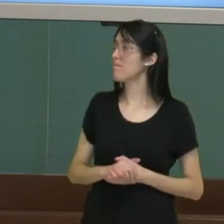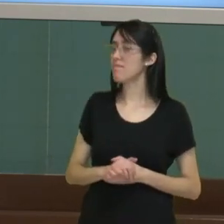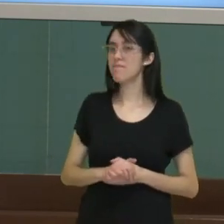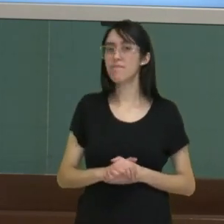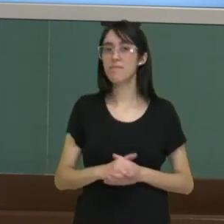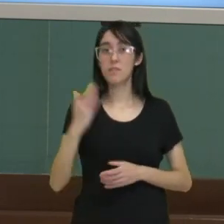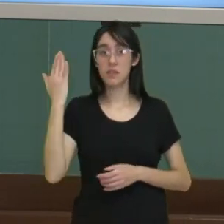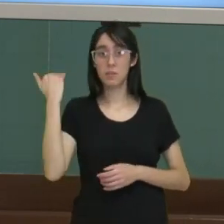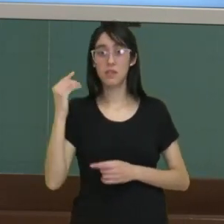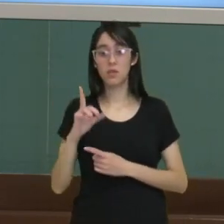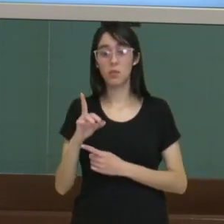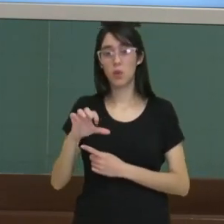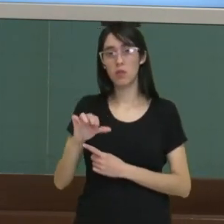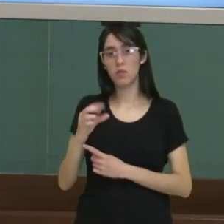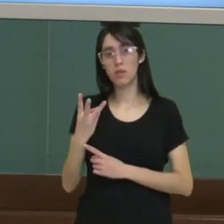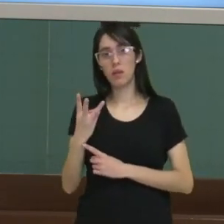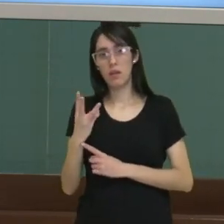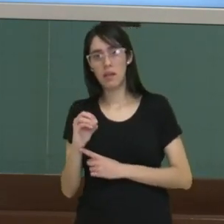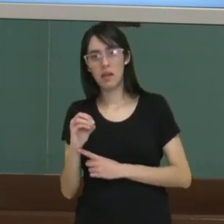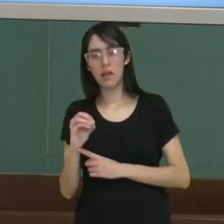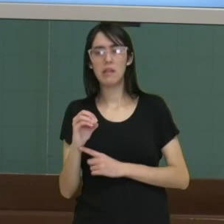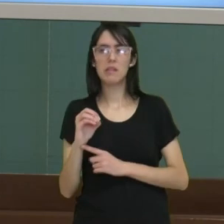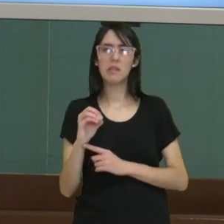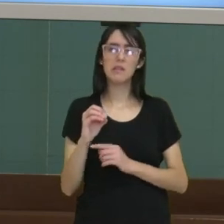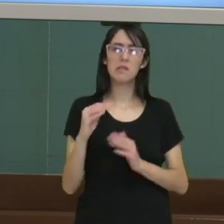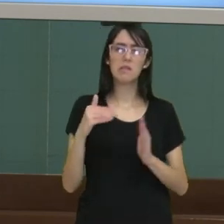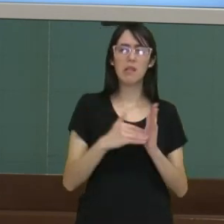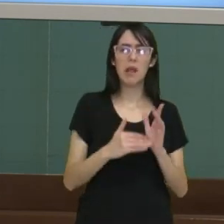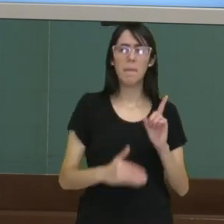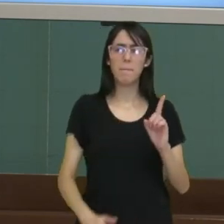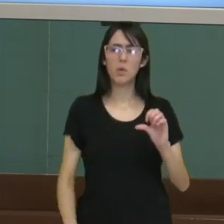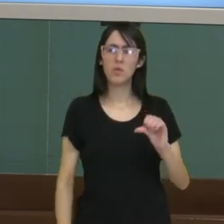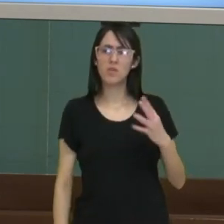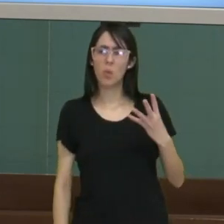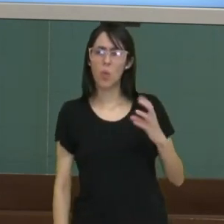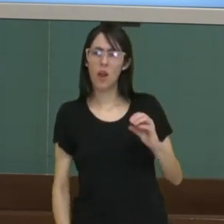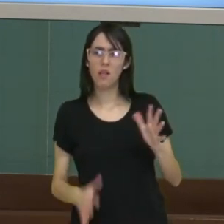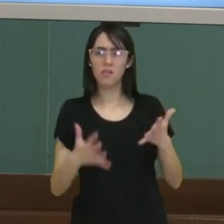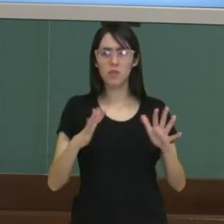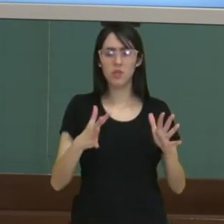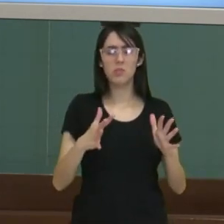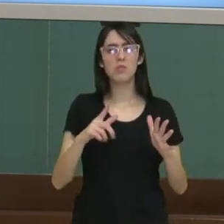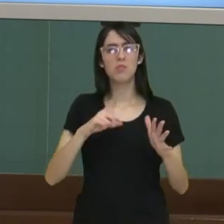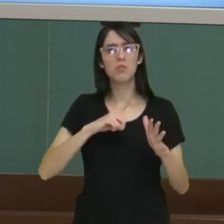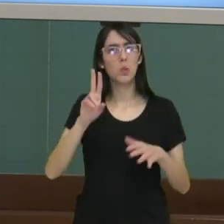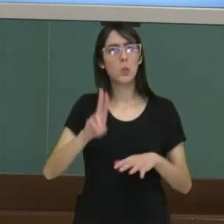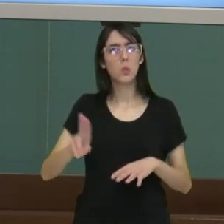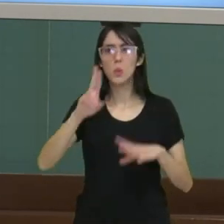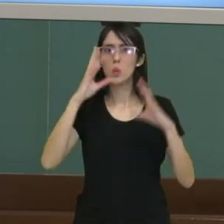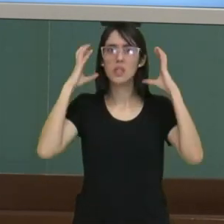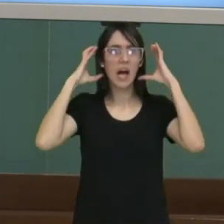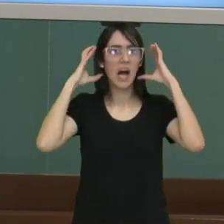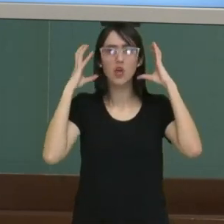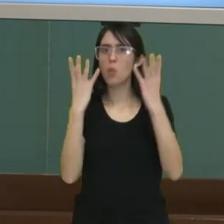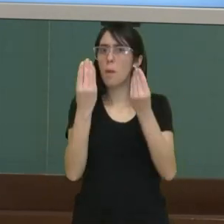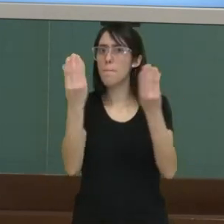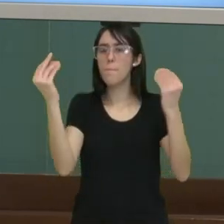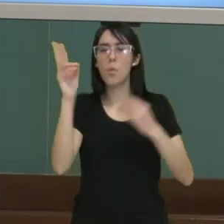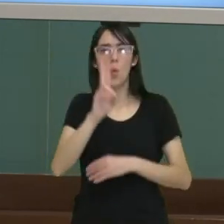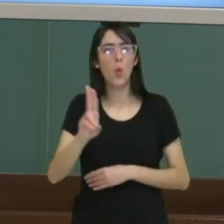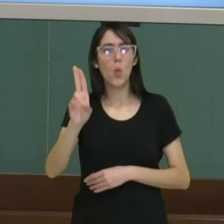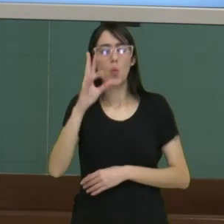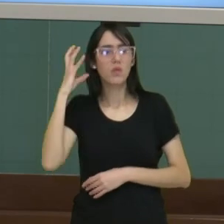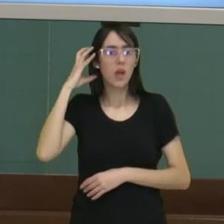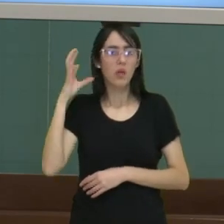década de 30, que vai de 31 a 1940, foi a década do rádio. Possuir um rádio era estar em contato com